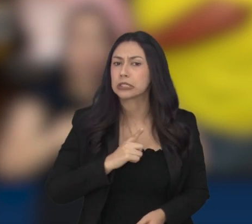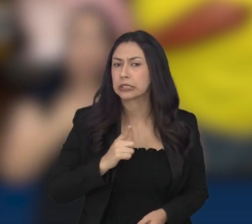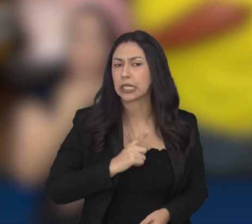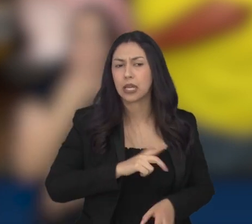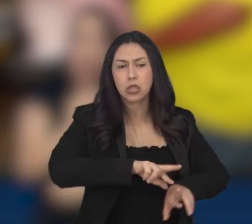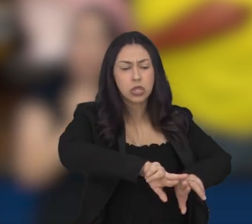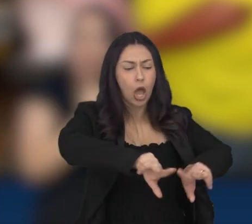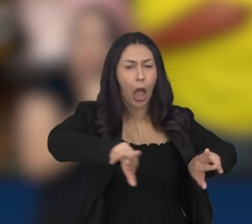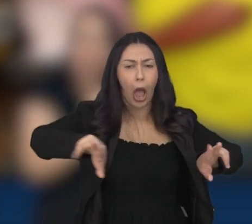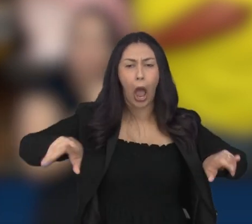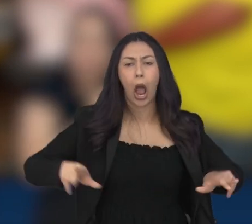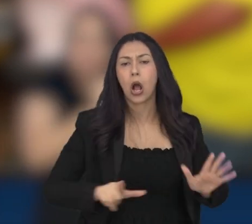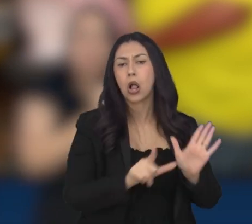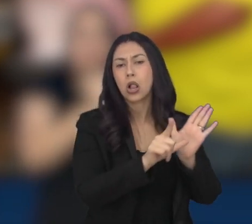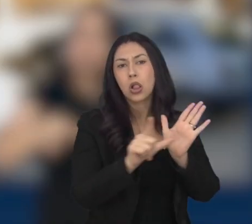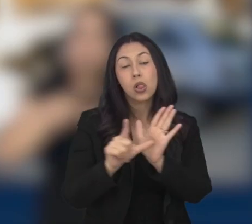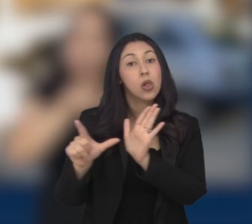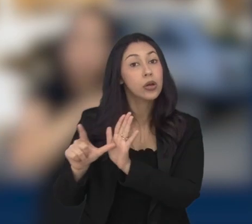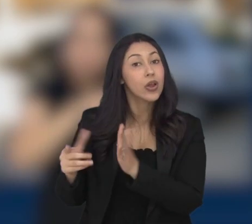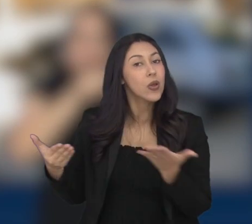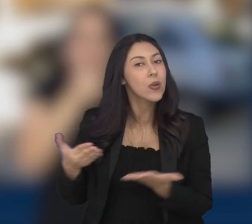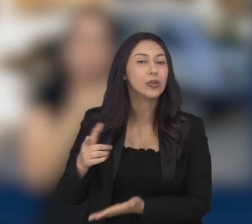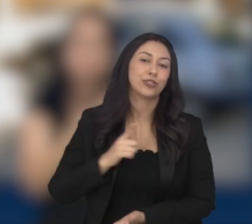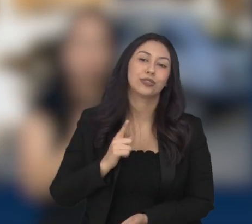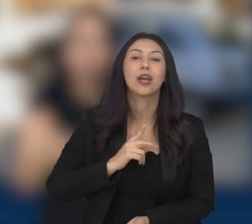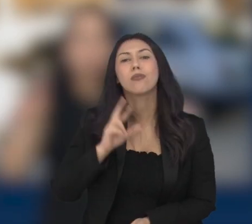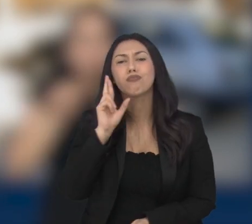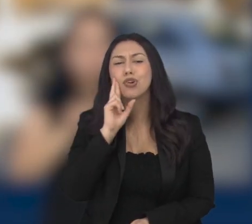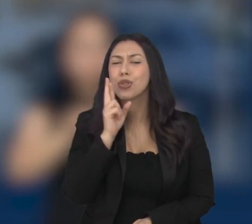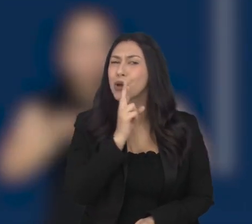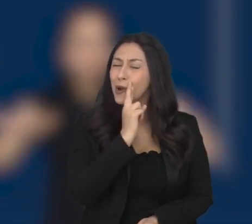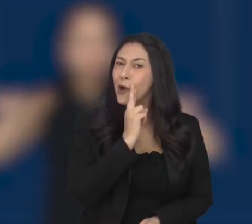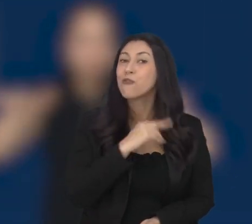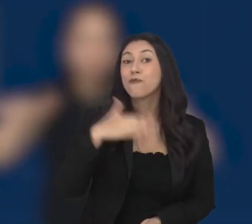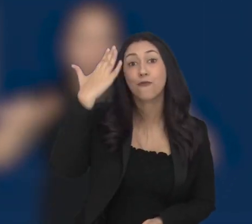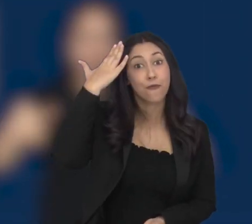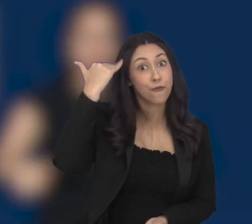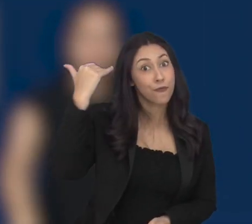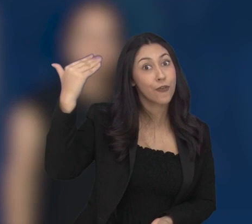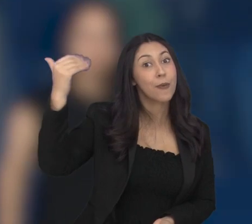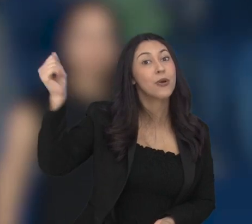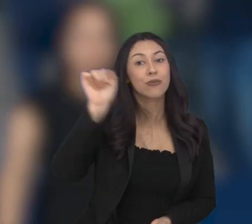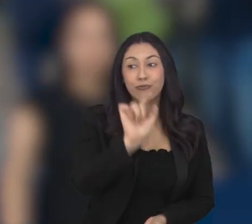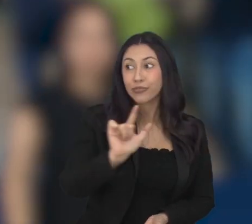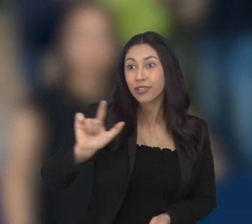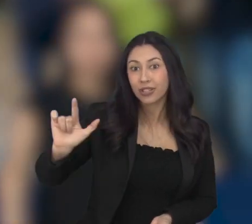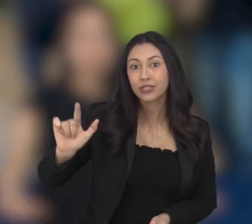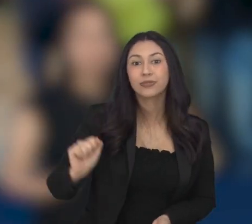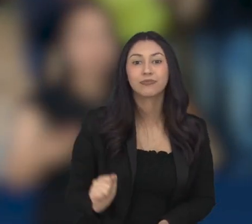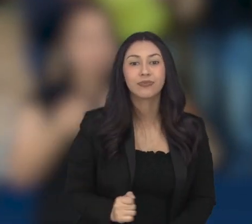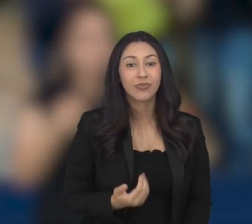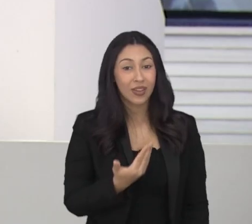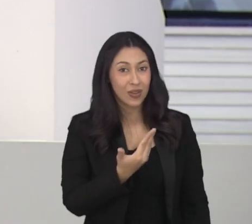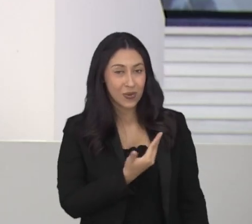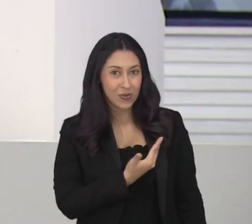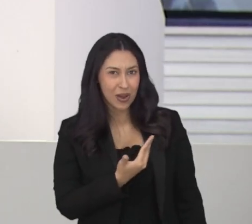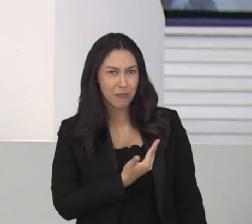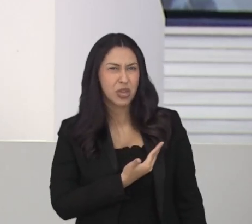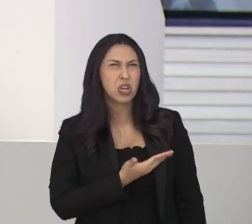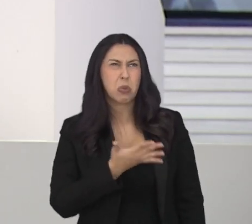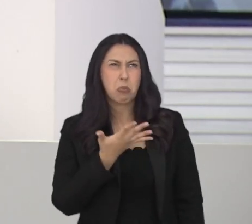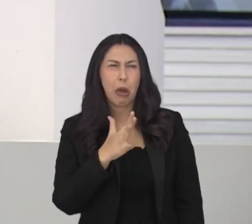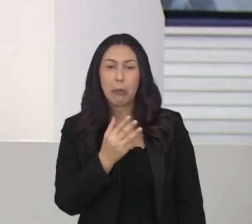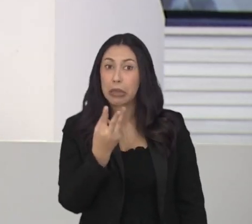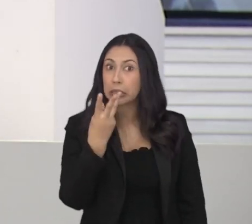vários empreendimentos na cidade e hoje é proprietário de um restaurante bastante conhecido na zona leste de São José. Amigo